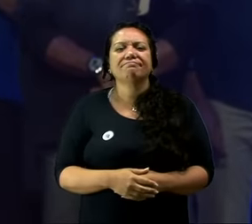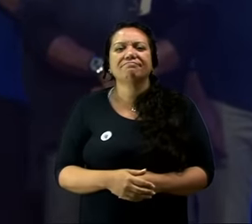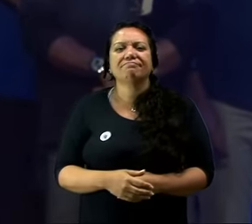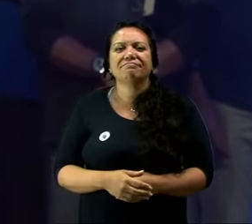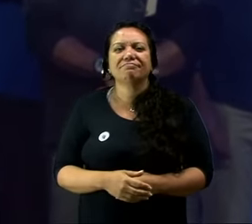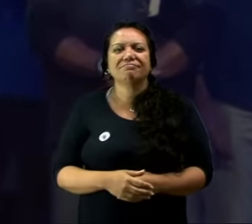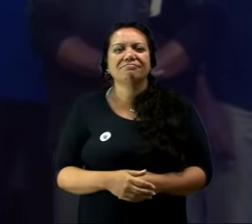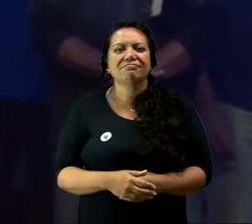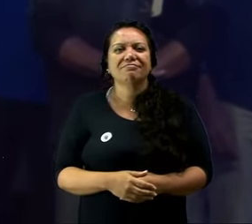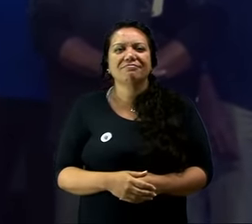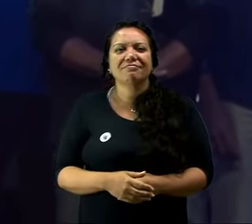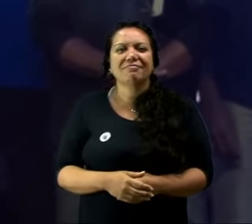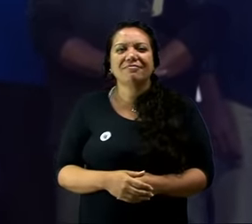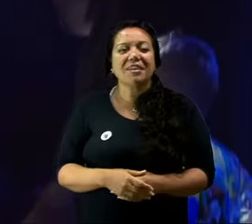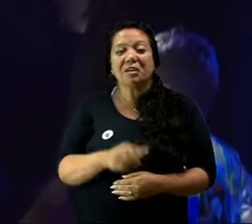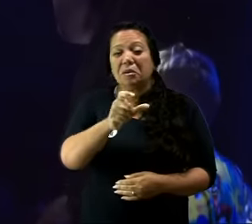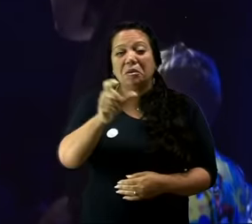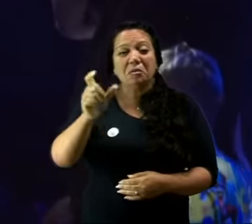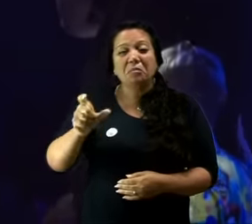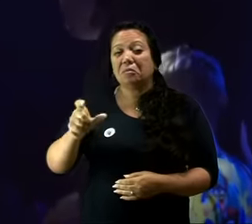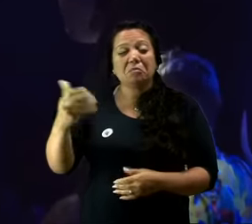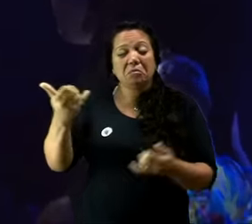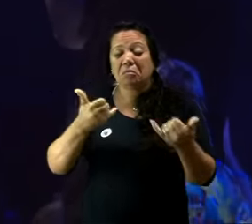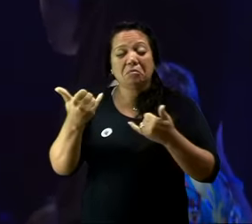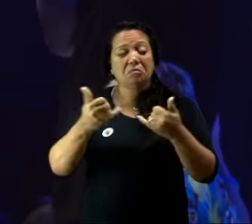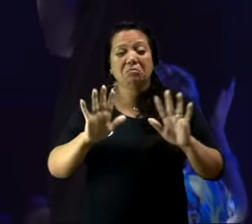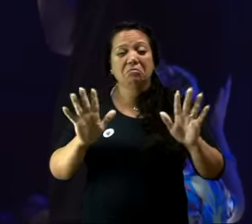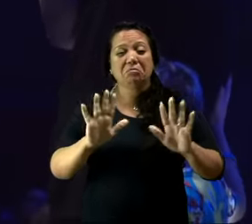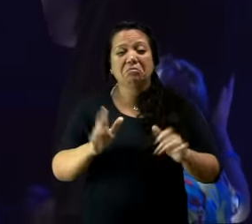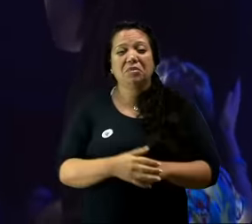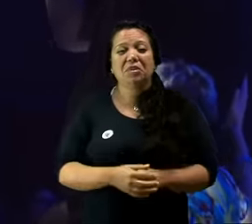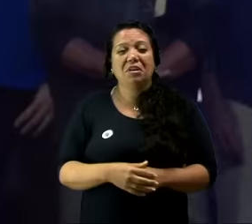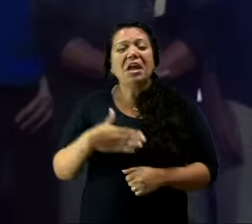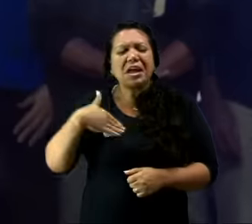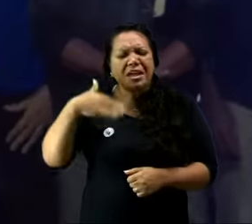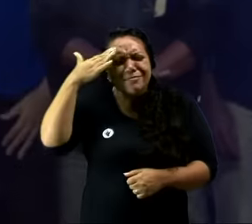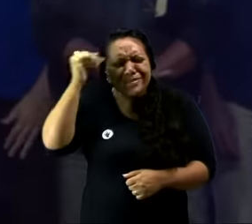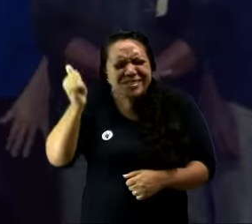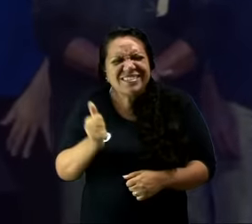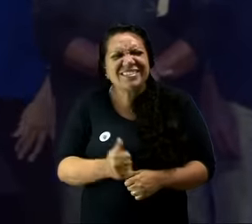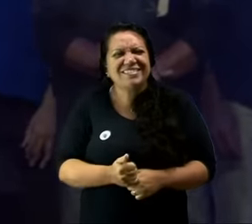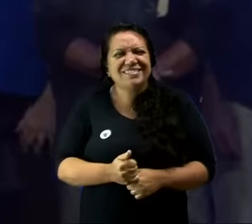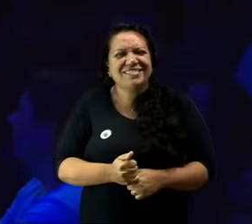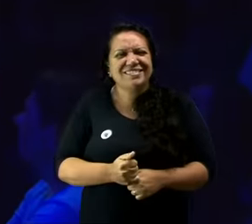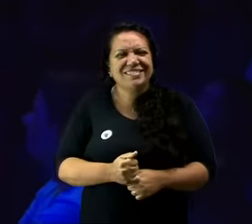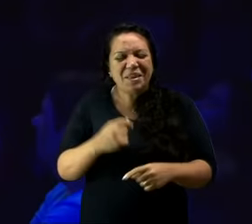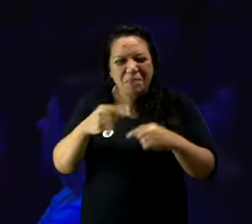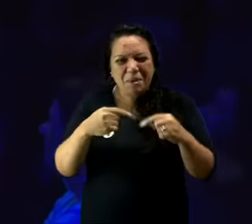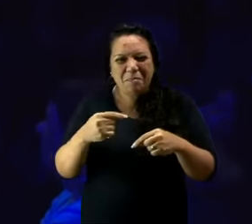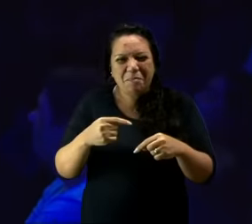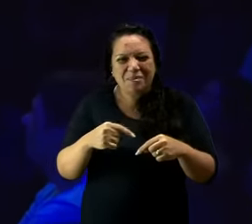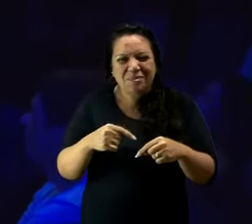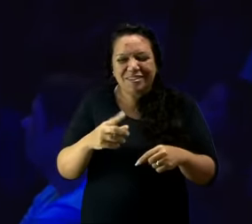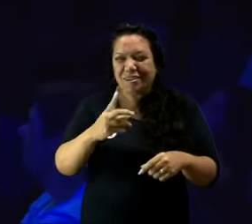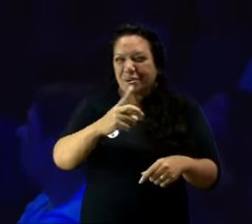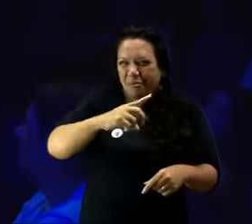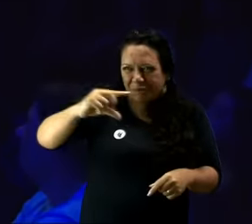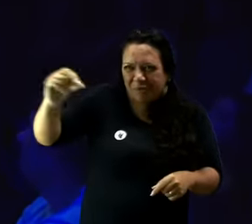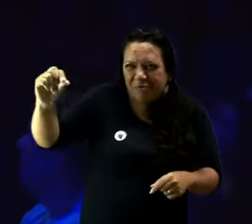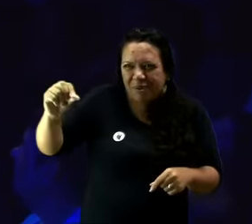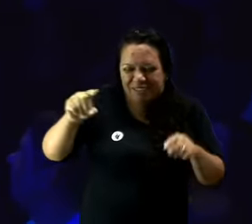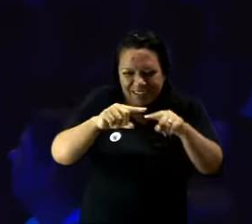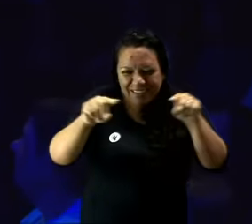Ninguém precisa me falar, gente. Eu sei que depois que eu saí daquela sala, há 20 anos atrás, eu nunca mais fui